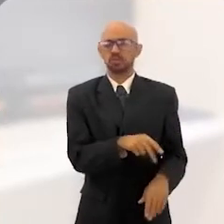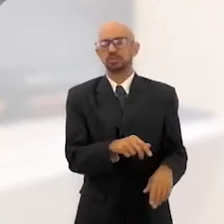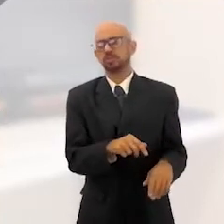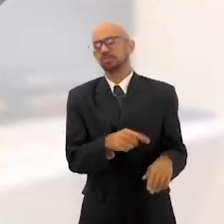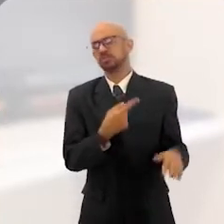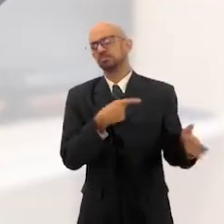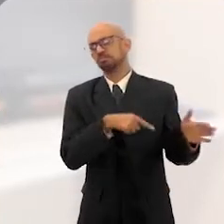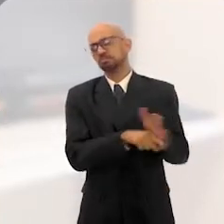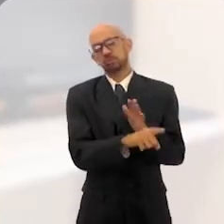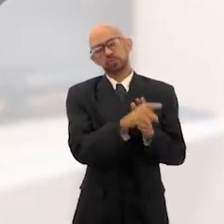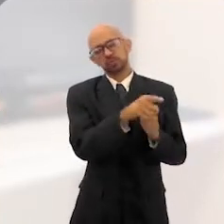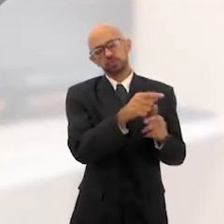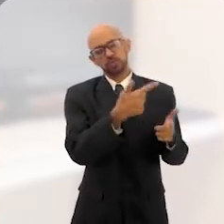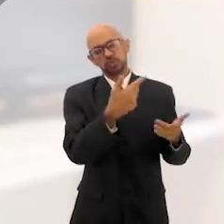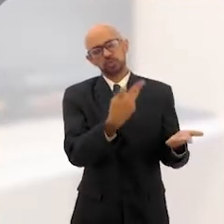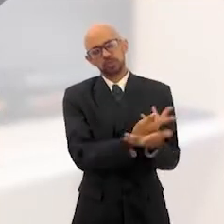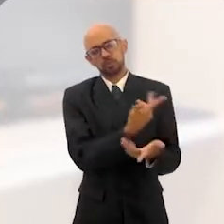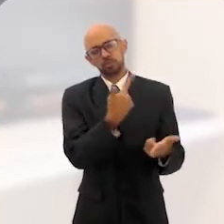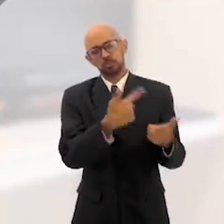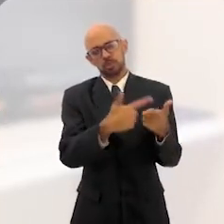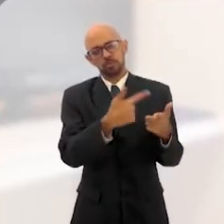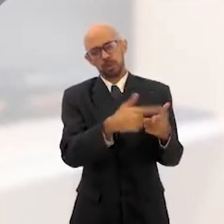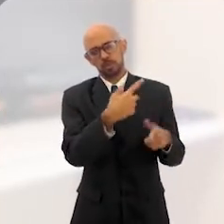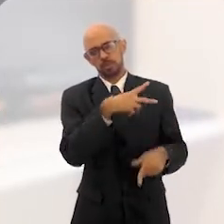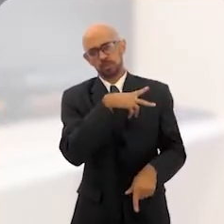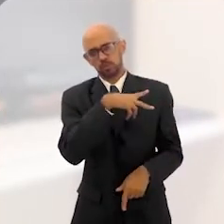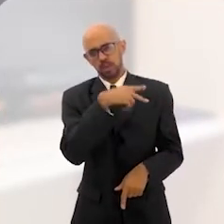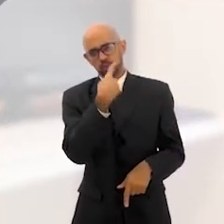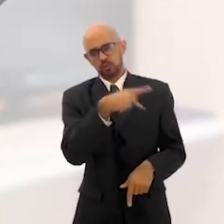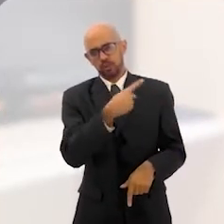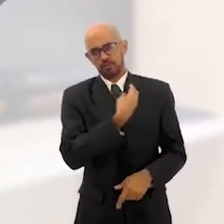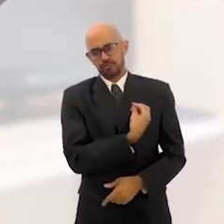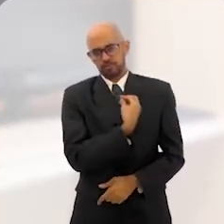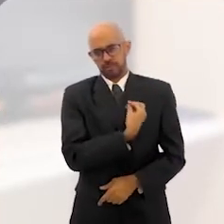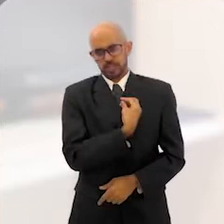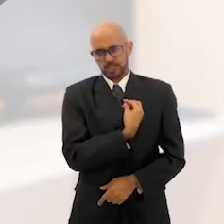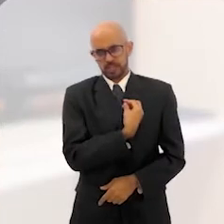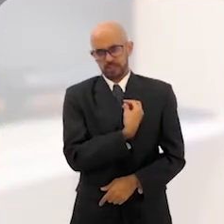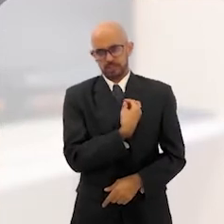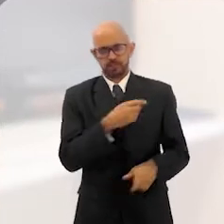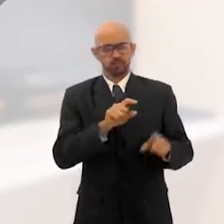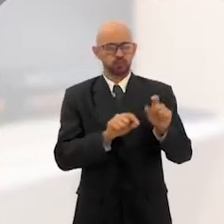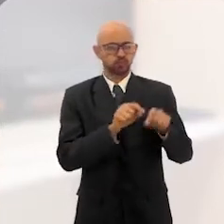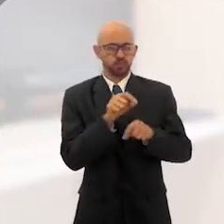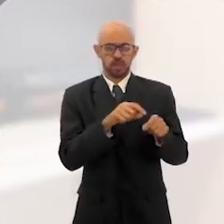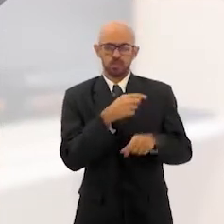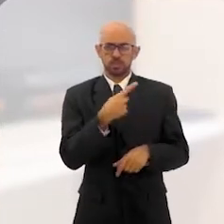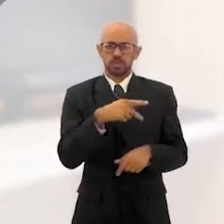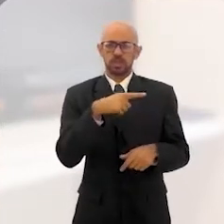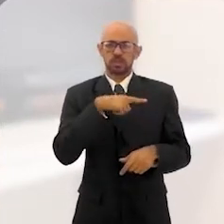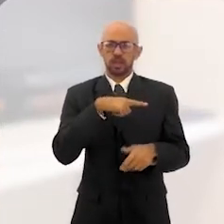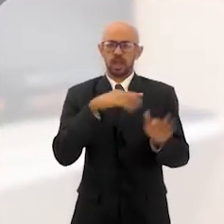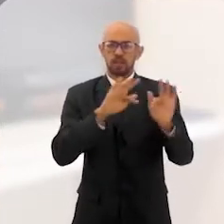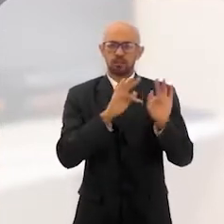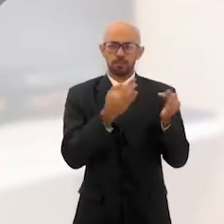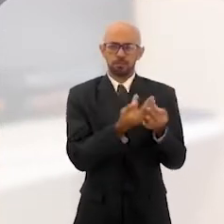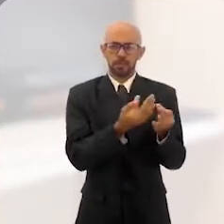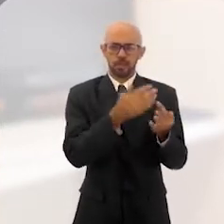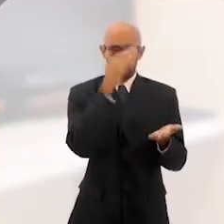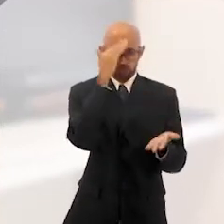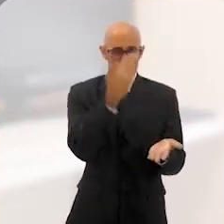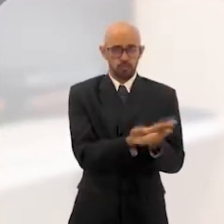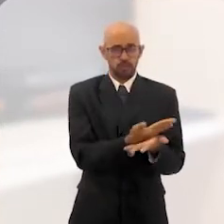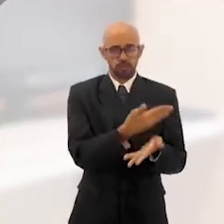pessoas. Isso te trouxe algum problema na sua vida? Ou seja, você vem de uma família em que você tem confiança, em que